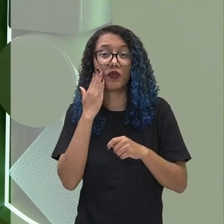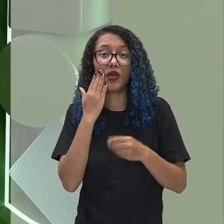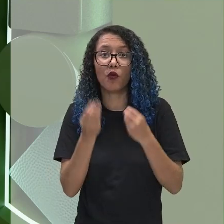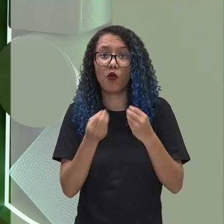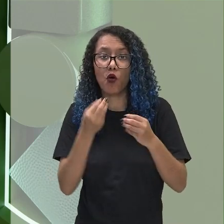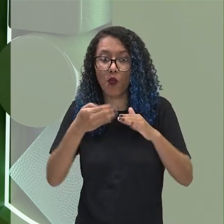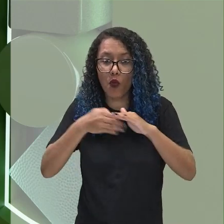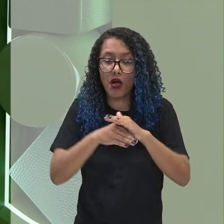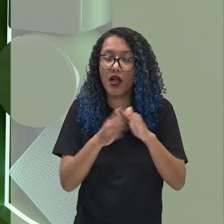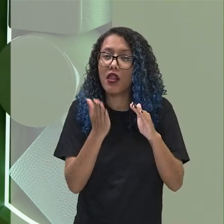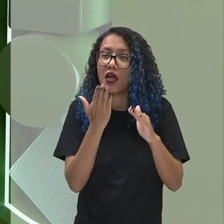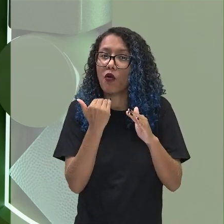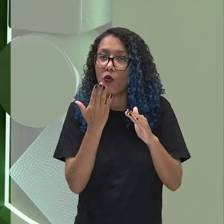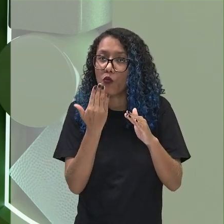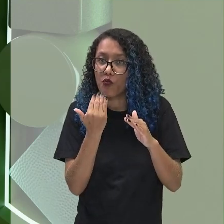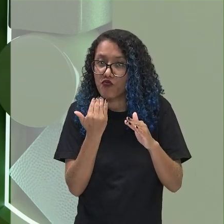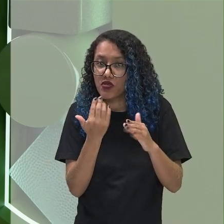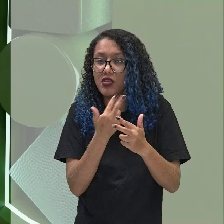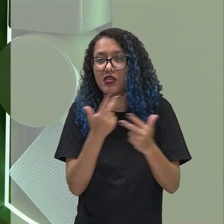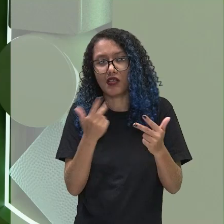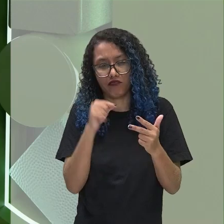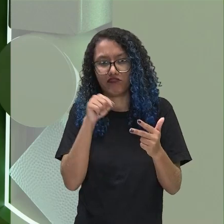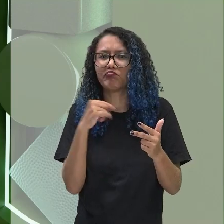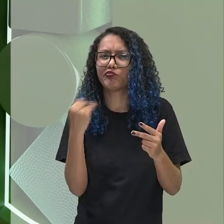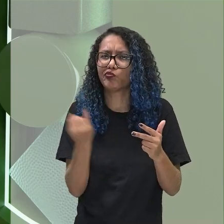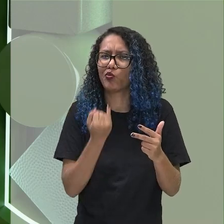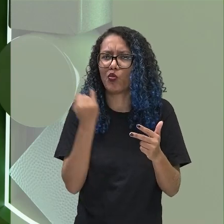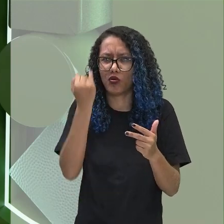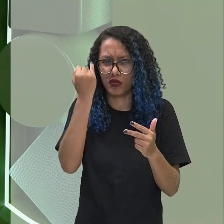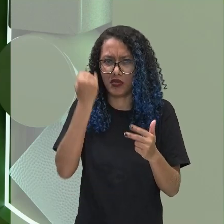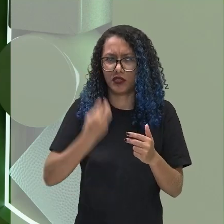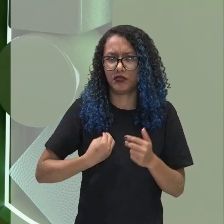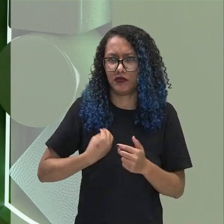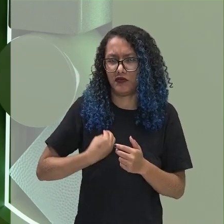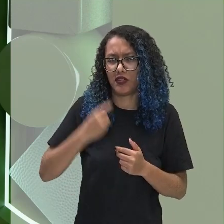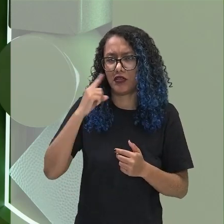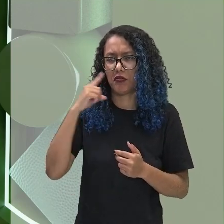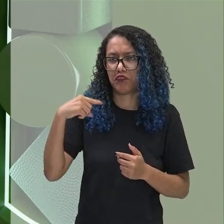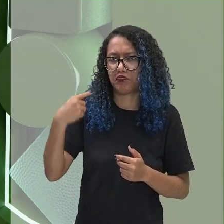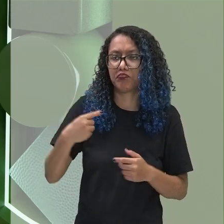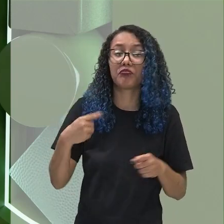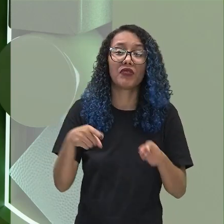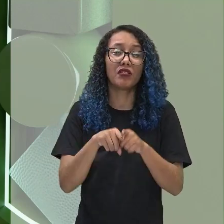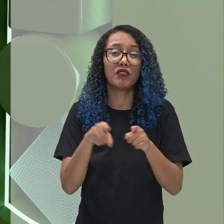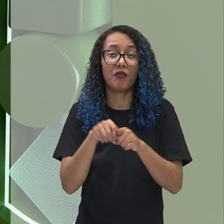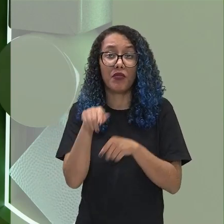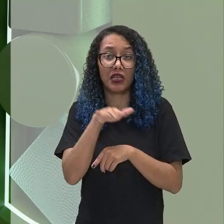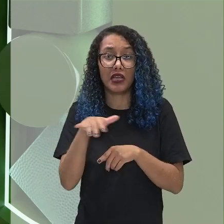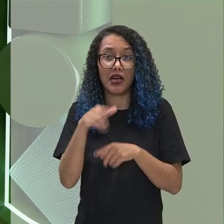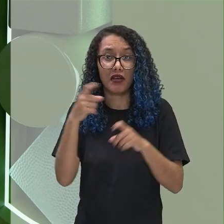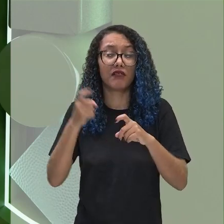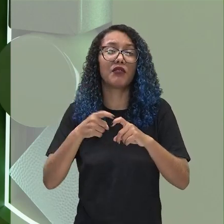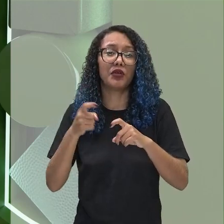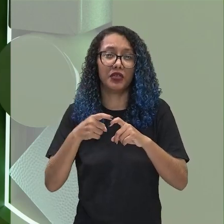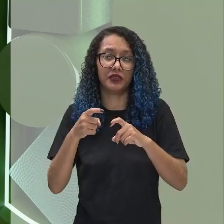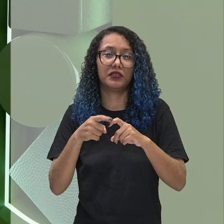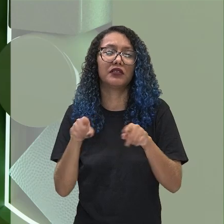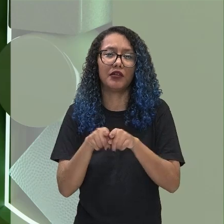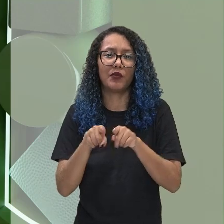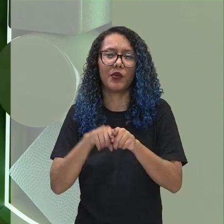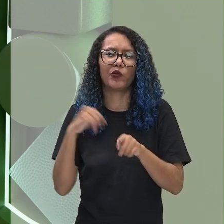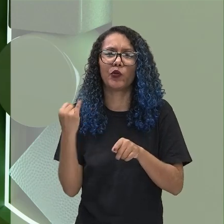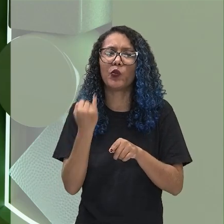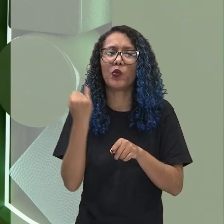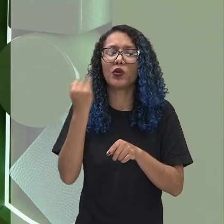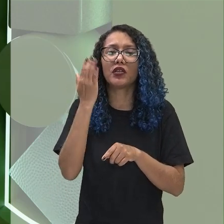tem importância no nosso cotidiano, mas tem importância também na medicina, né, para você